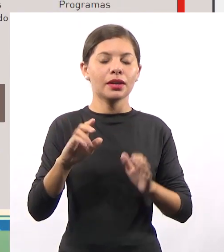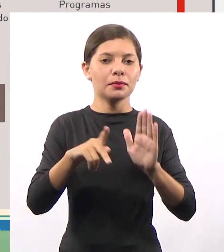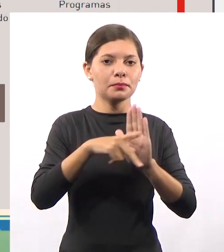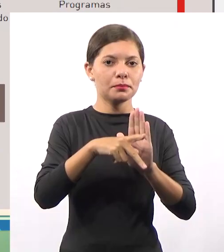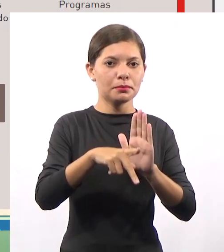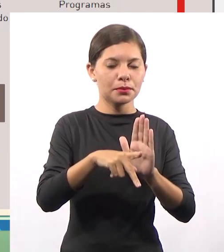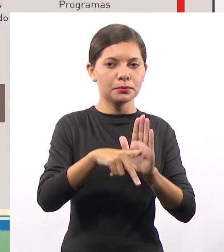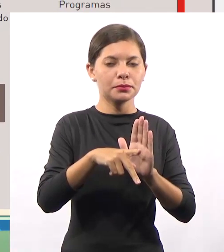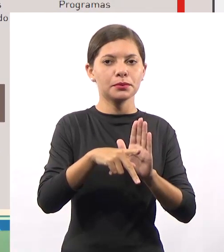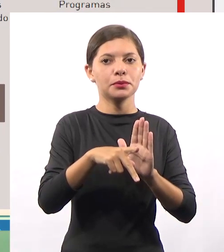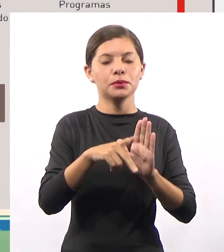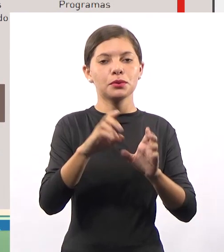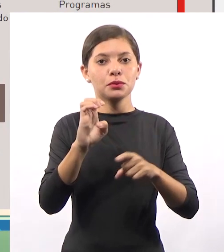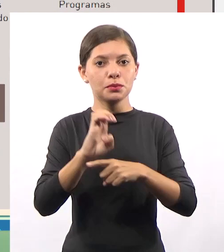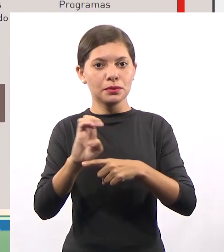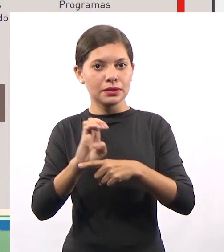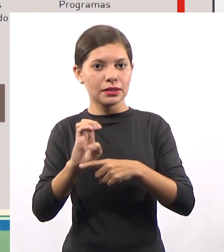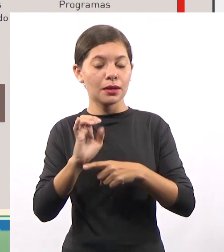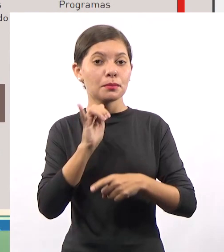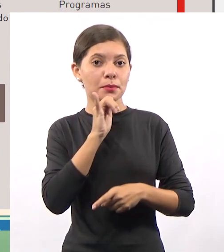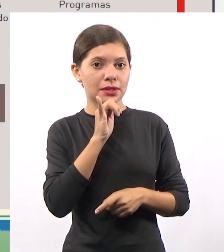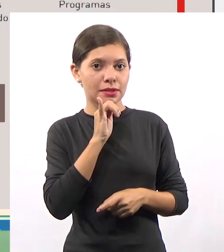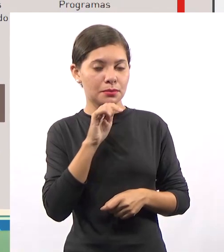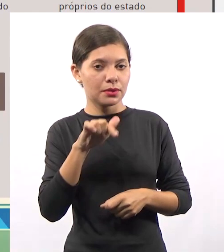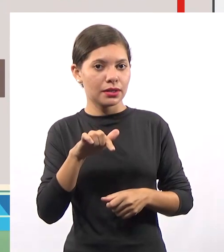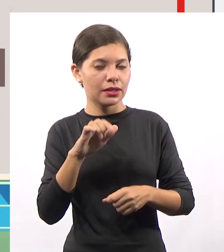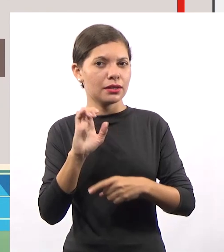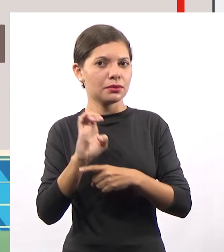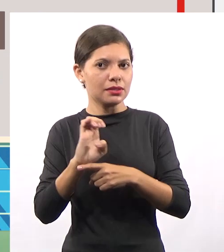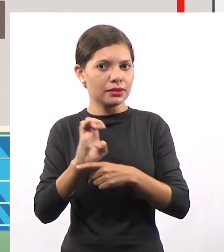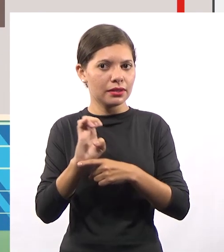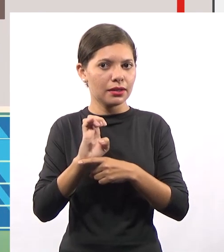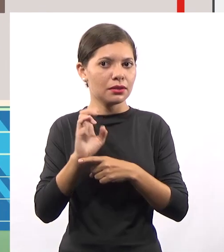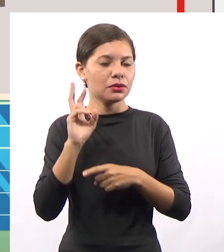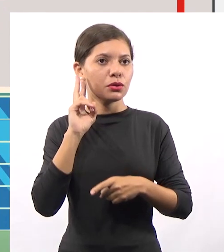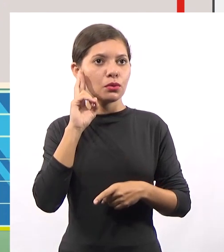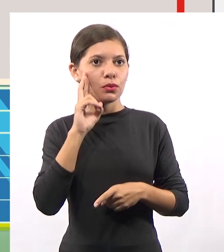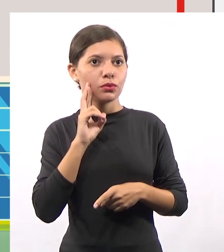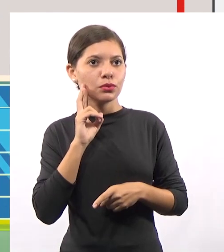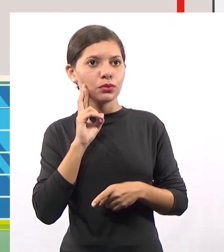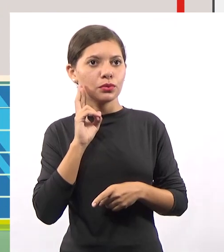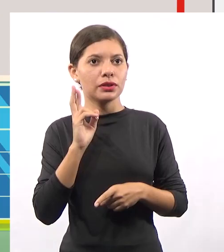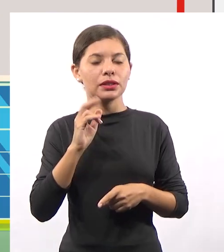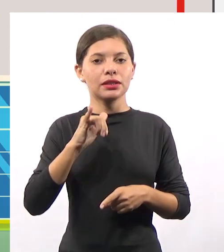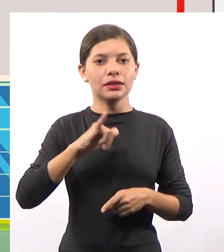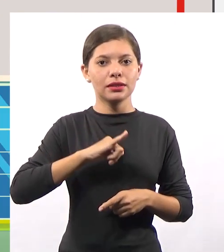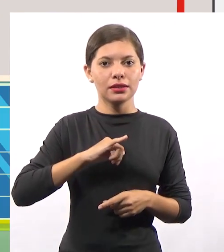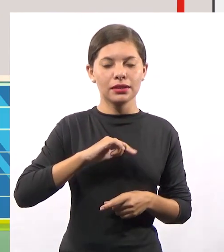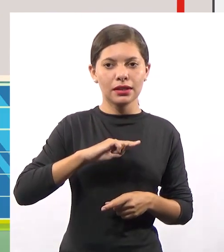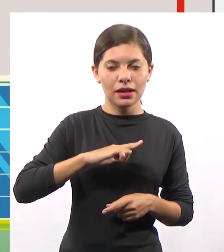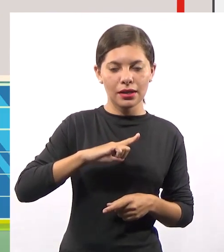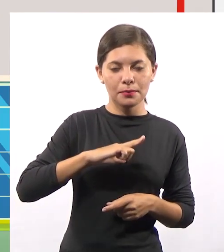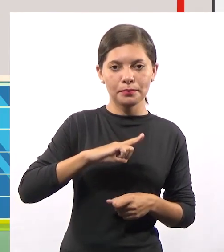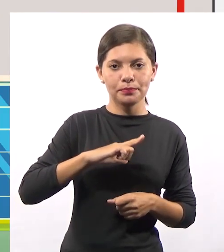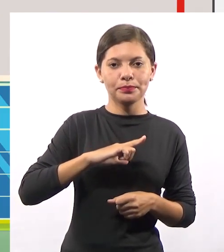estado. Então, por exemplo, no estado de Rondônia, a gente tem alguns programas como o Profips, que é Programa